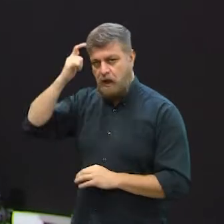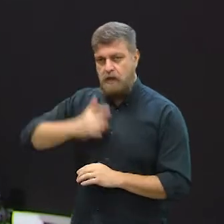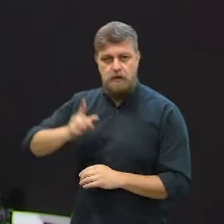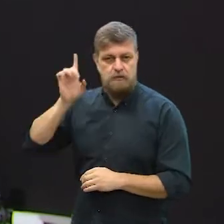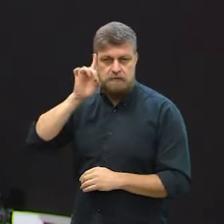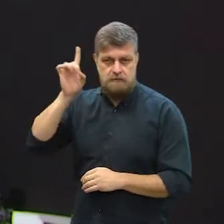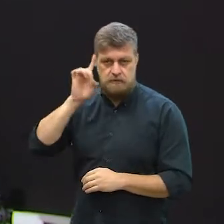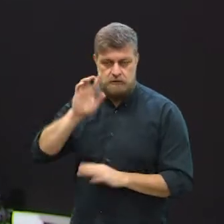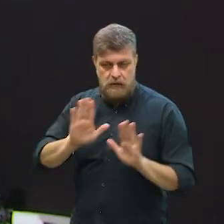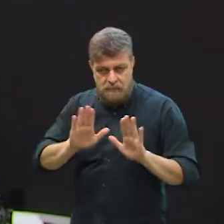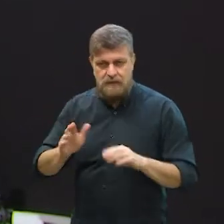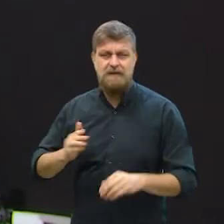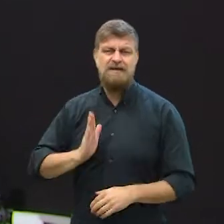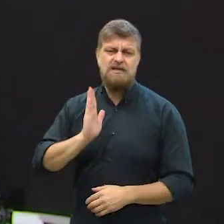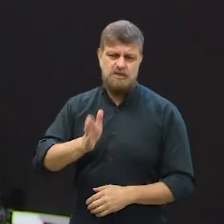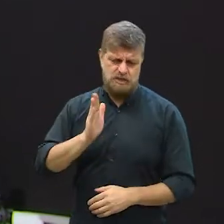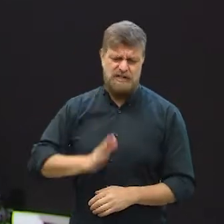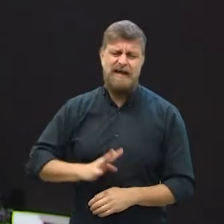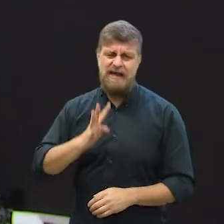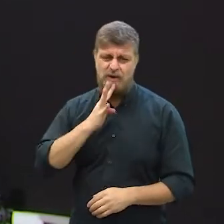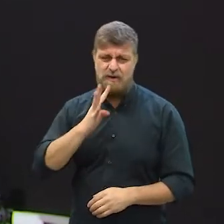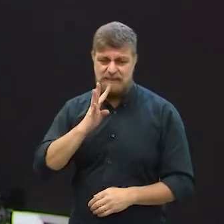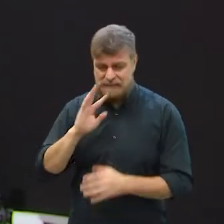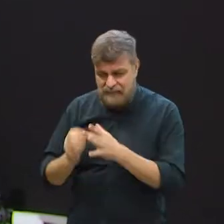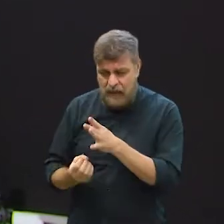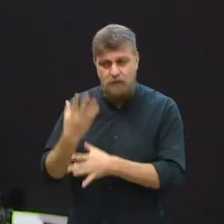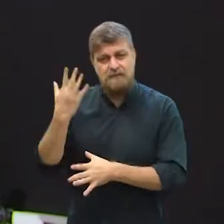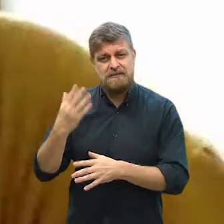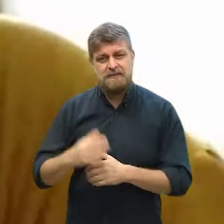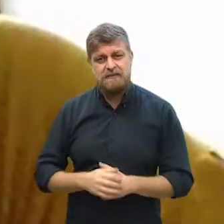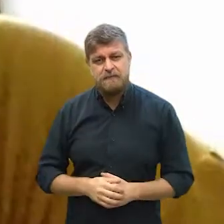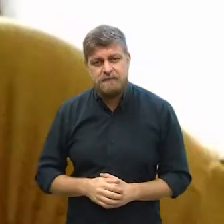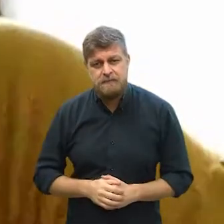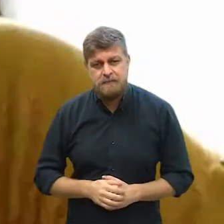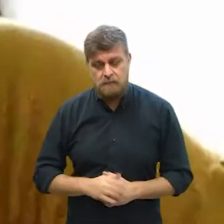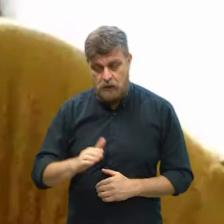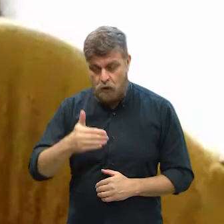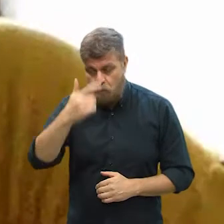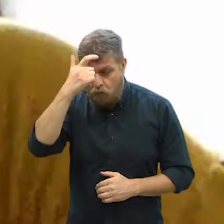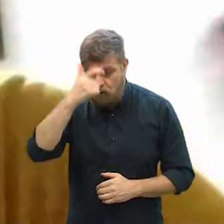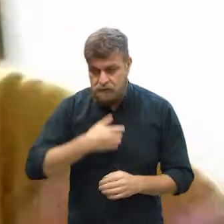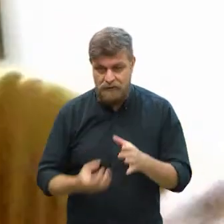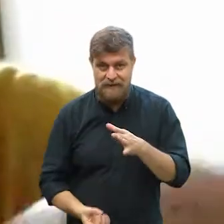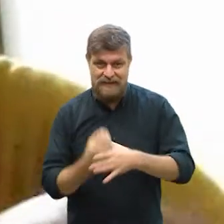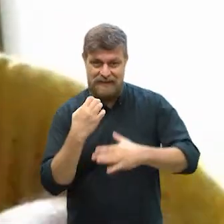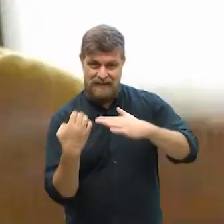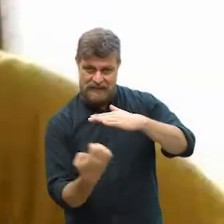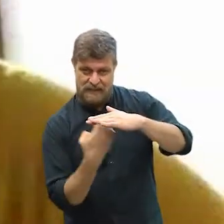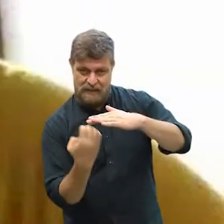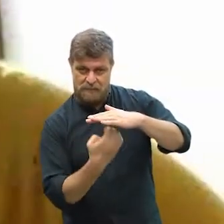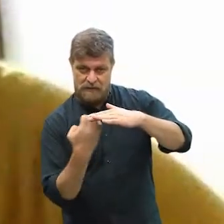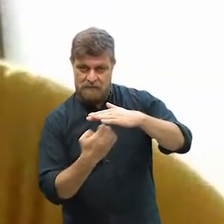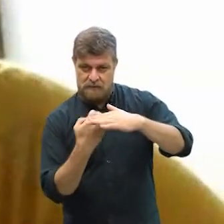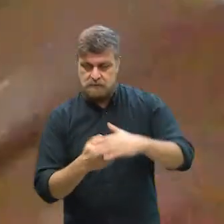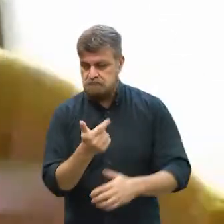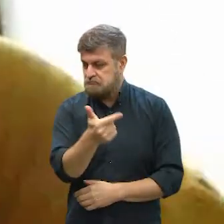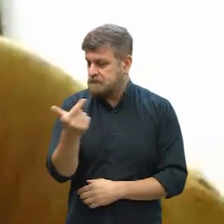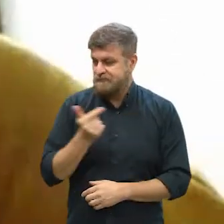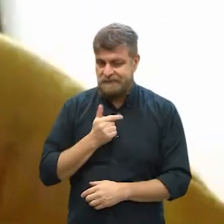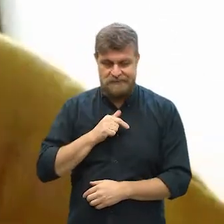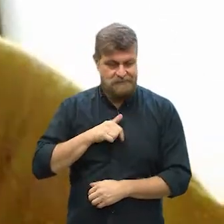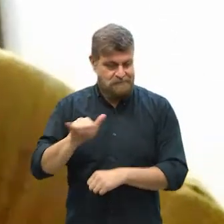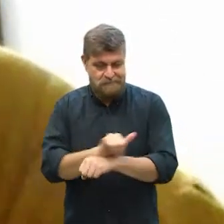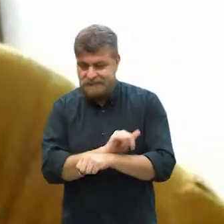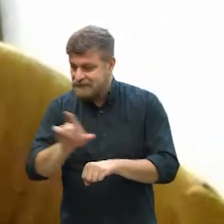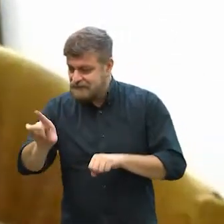dia a dia, mas era uma realidade já muito próxima, porque acontecia muito. Então, quando eu criei a Bidano, justamente, tipo, a gente não tinha nem a